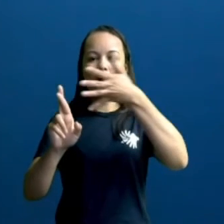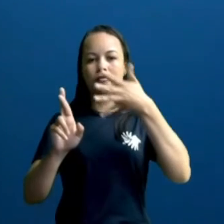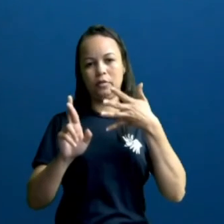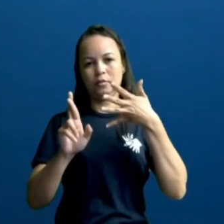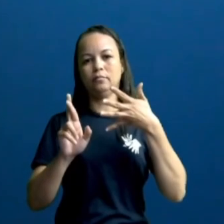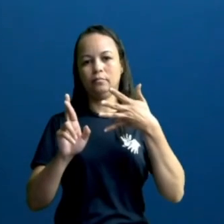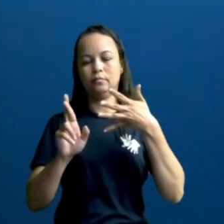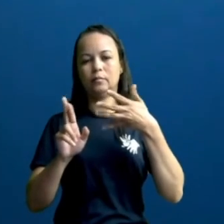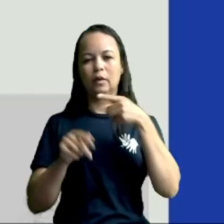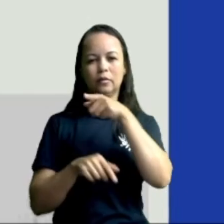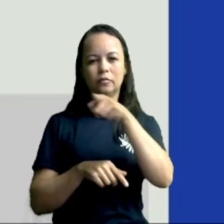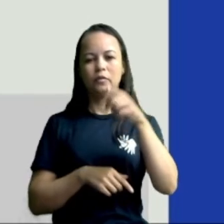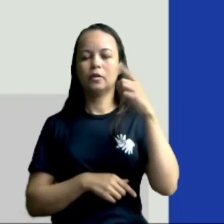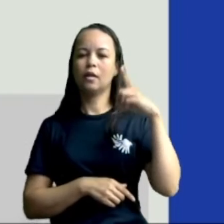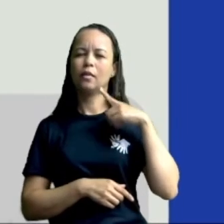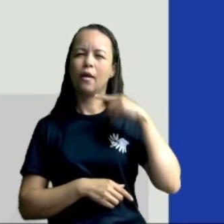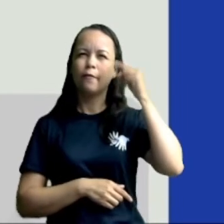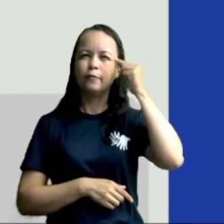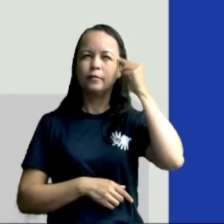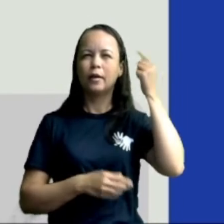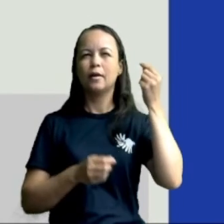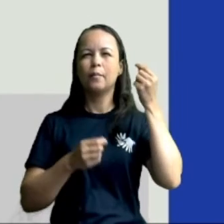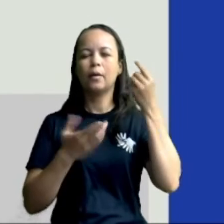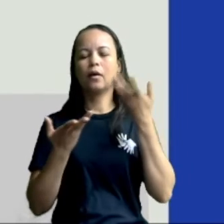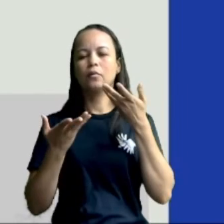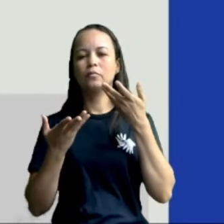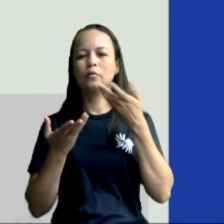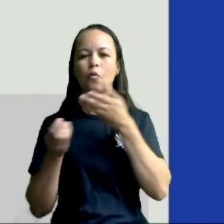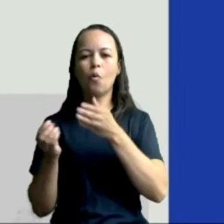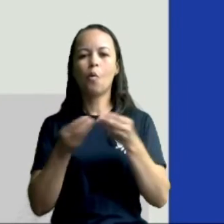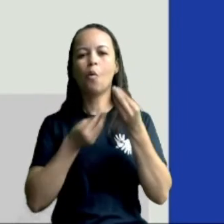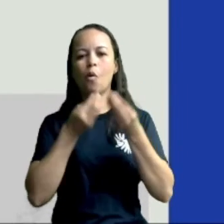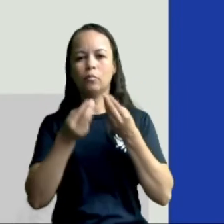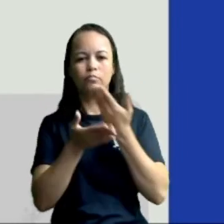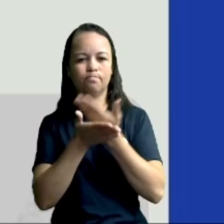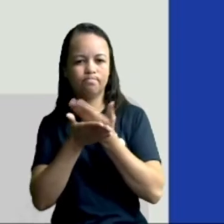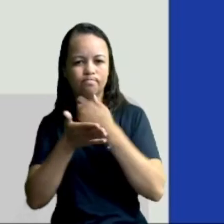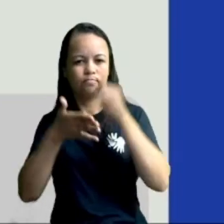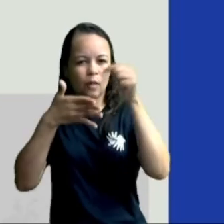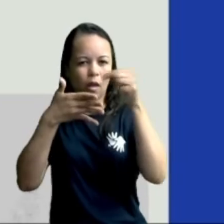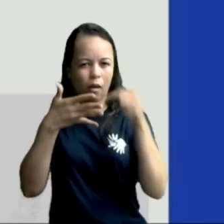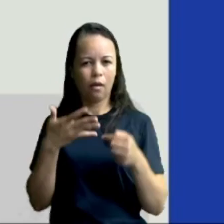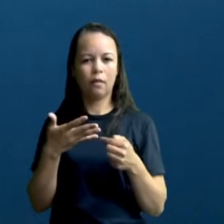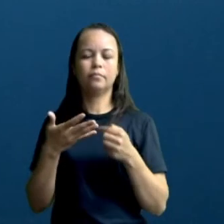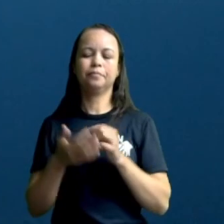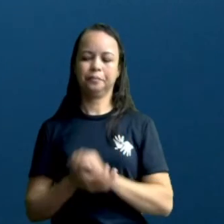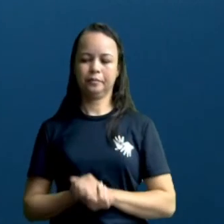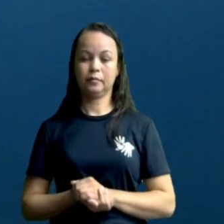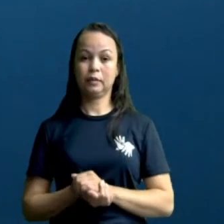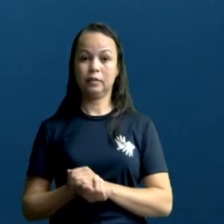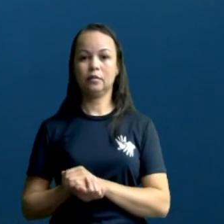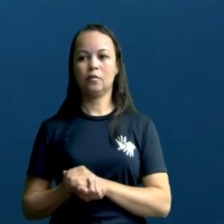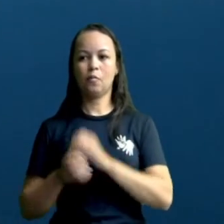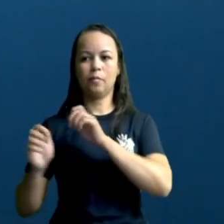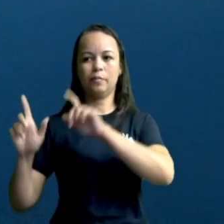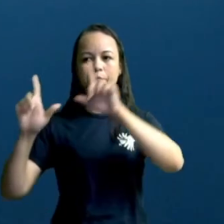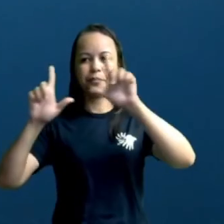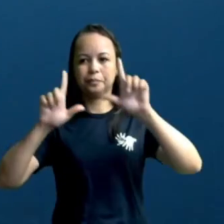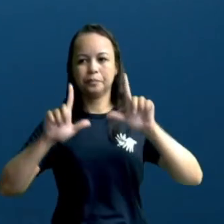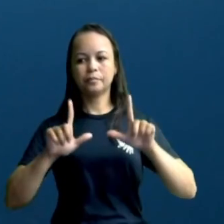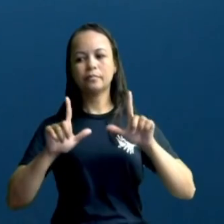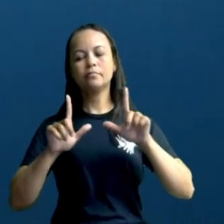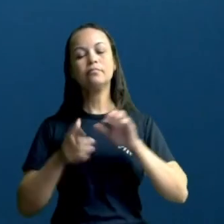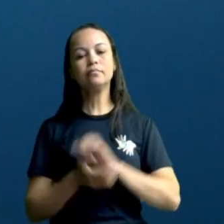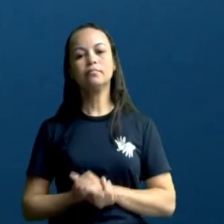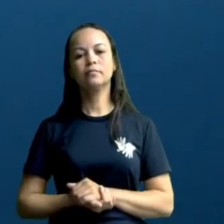para que você tenha mais ou menos ideia de onde foi que a gente consultou isso. Perfeito? E aí, produção, por favor, vamos para o nosso próximo slide.